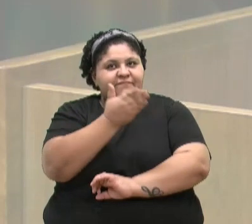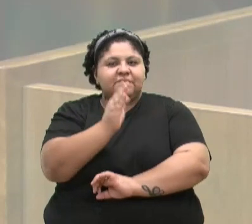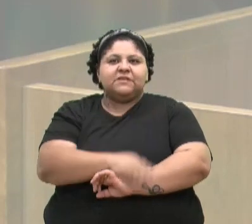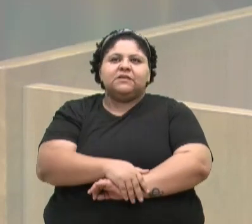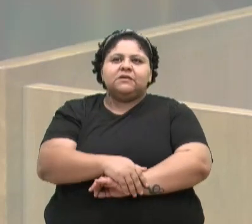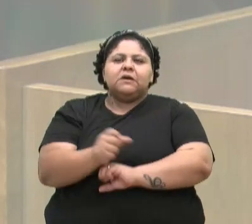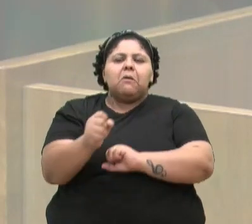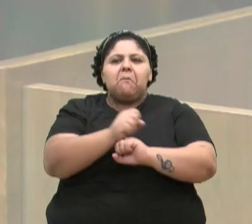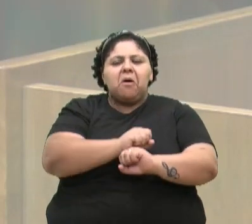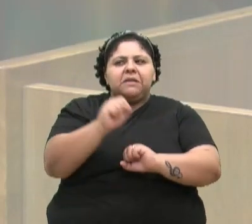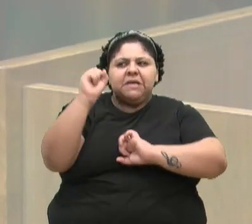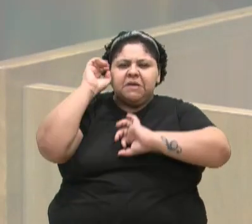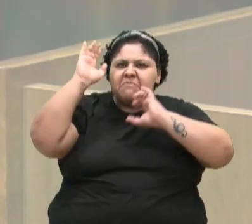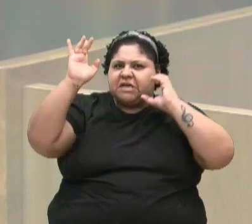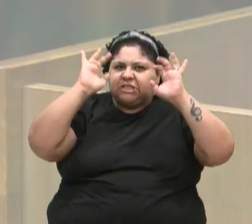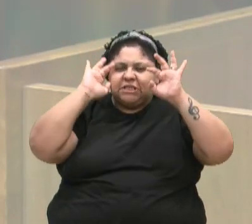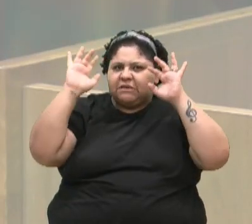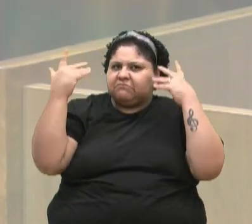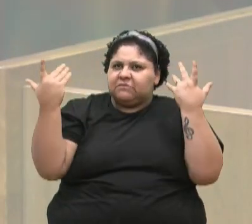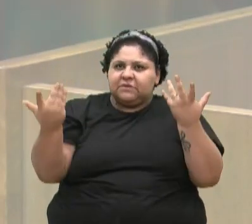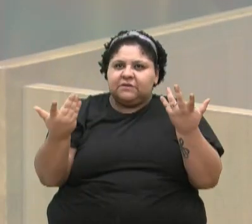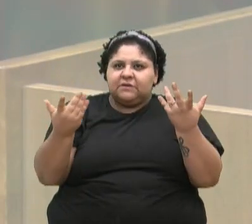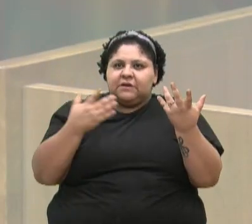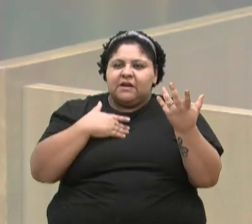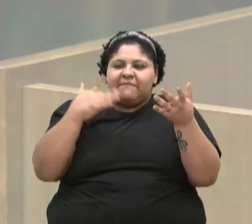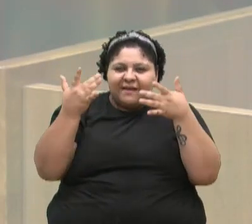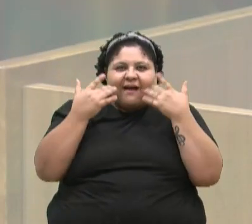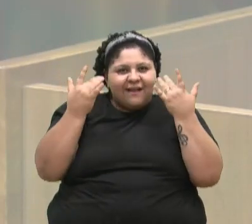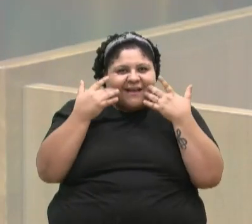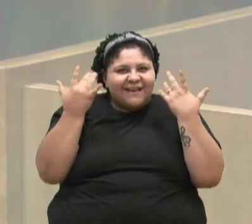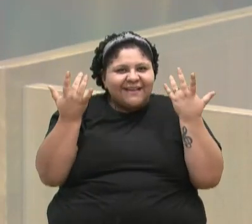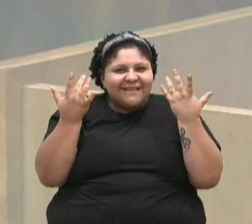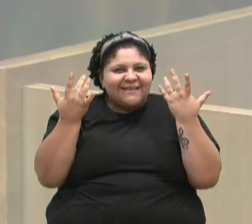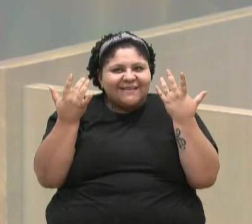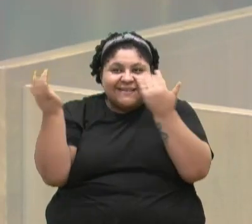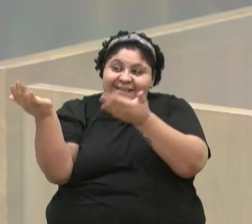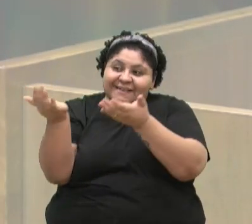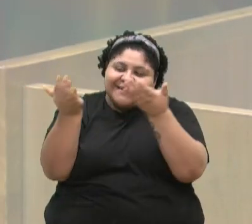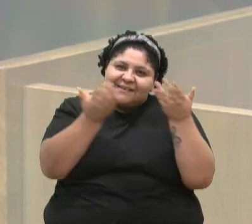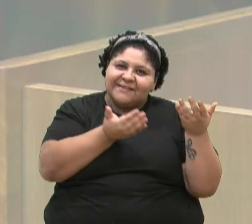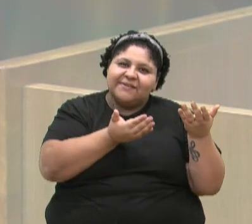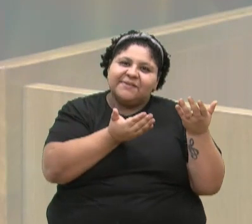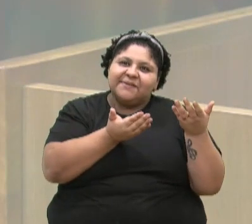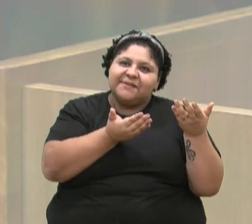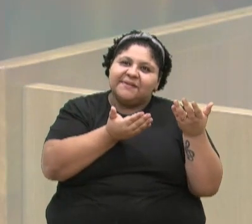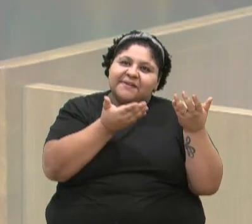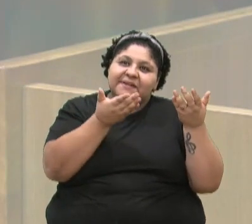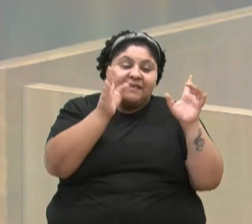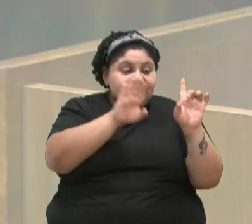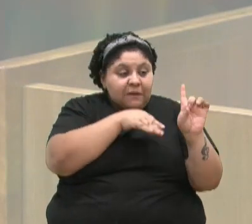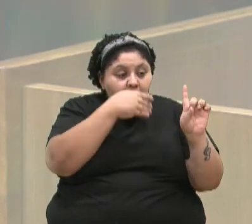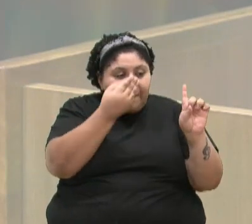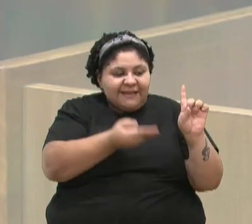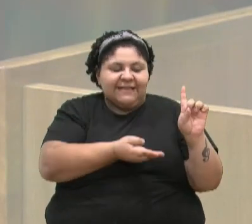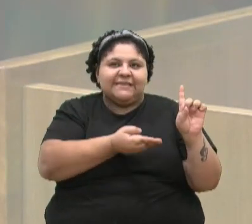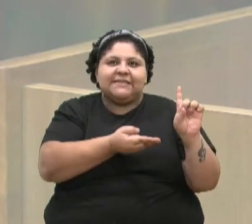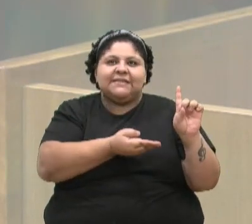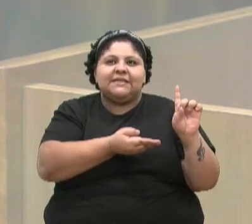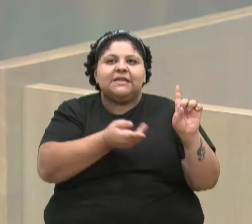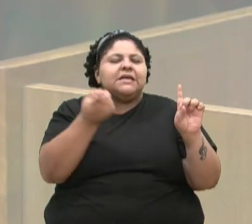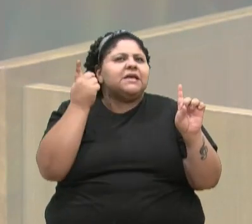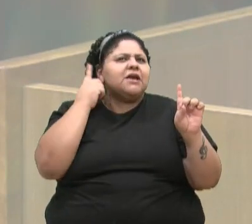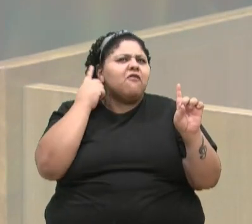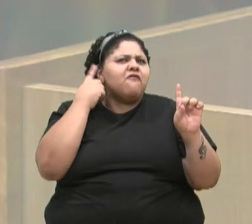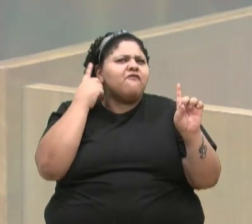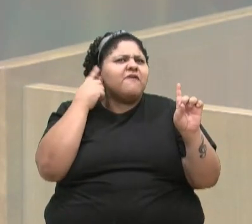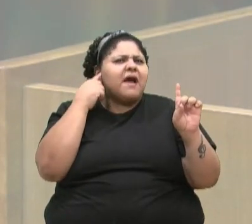Vocês podem imaginar a minha alegria de receber esta homenagem, que eu ouvi dizer que é a